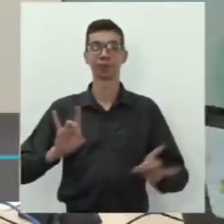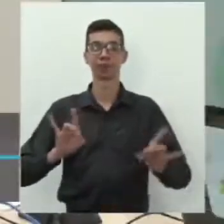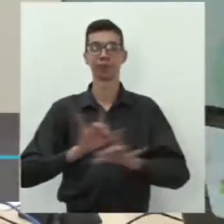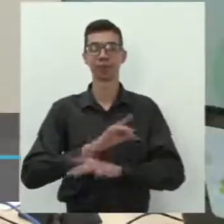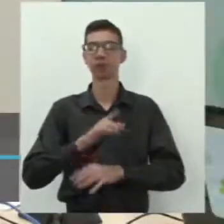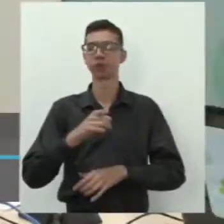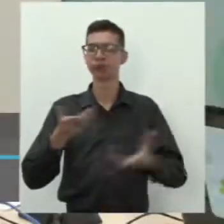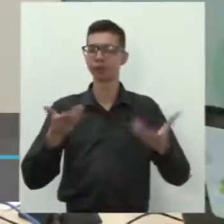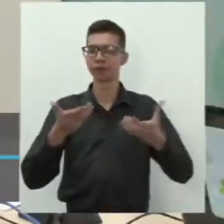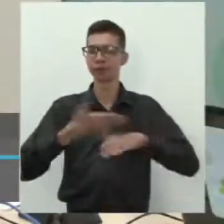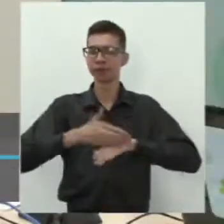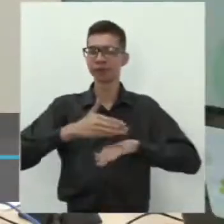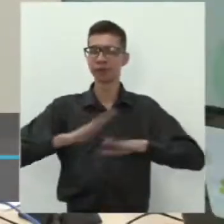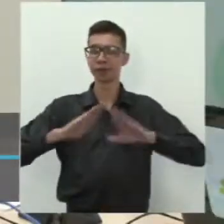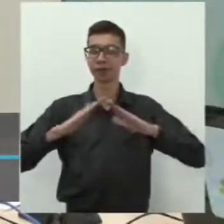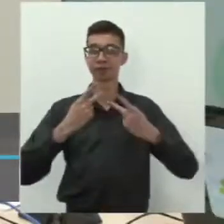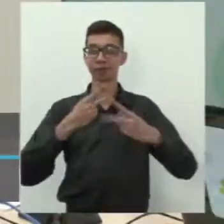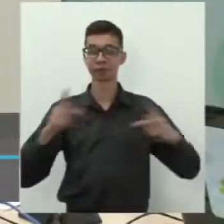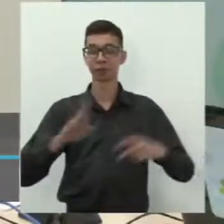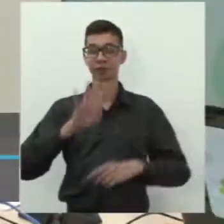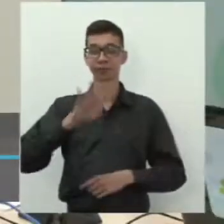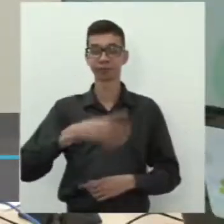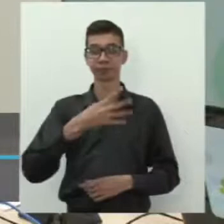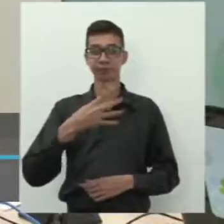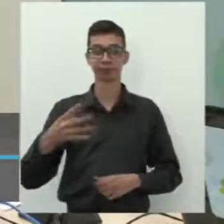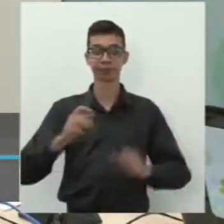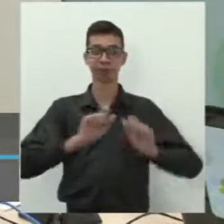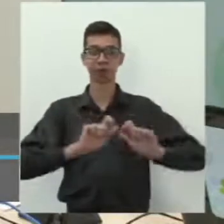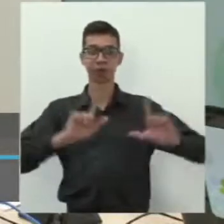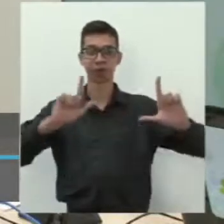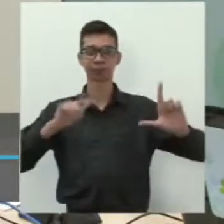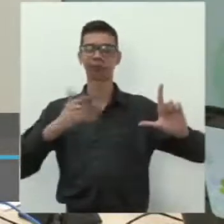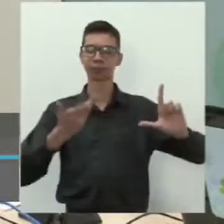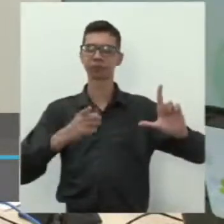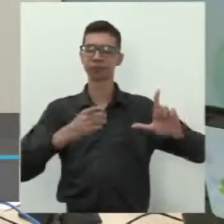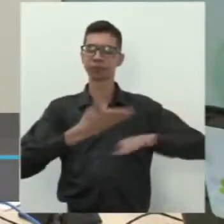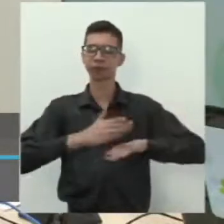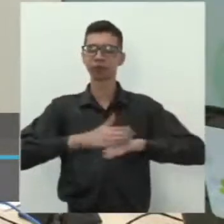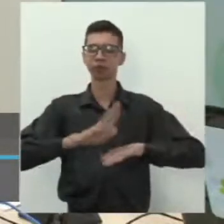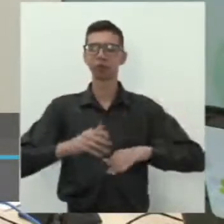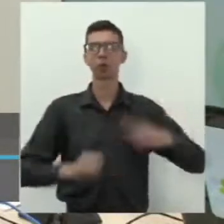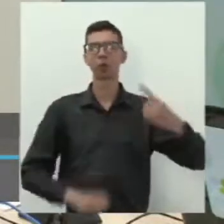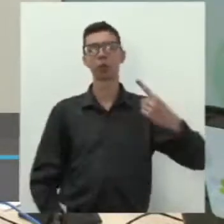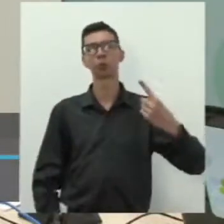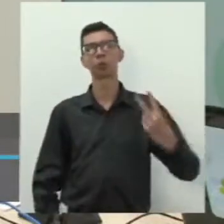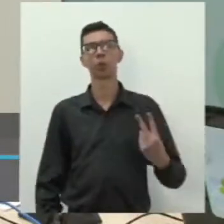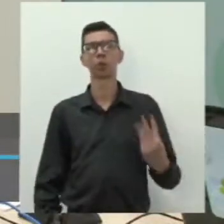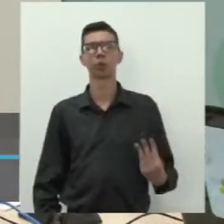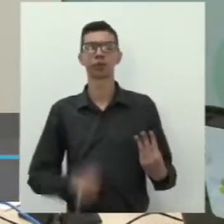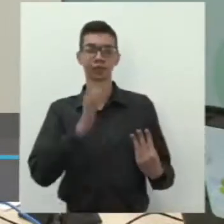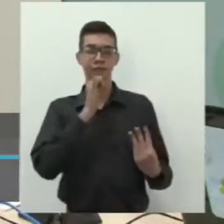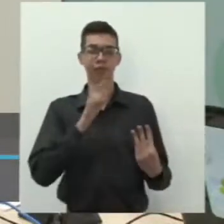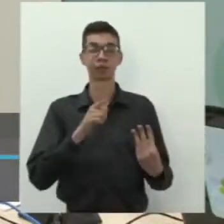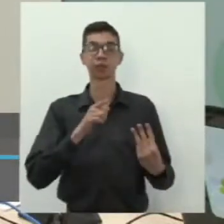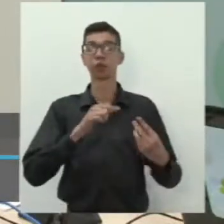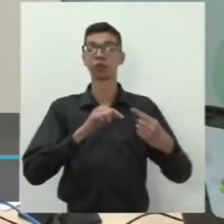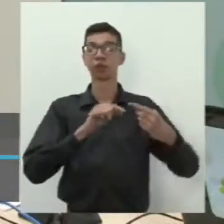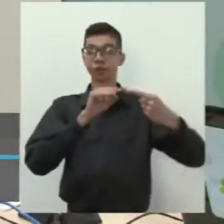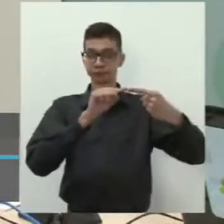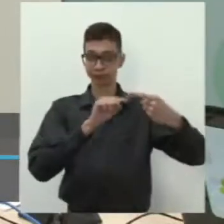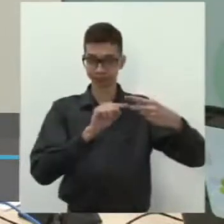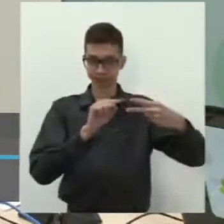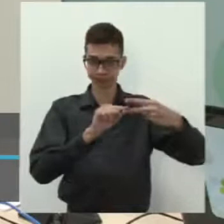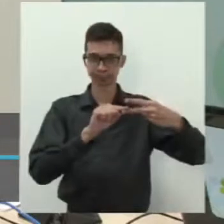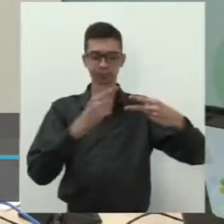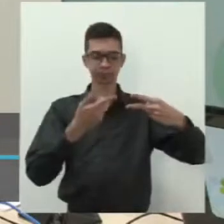aí na sua casa, já abrir uma planilha, digita aí uma sequência, 1, 2, seleciona os dois e arrasta para baixo. Ele